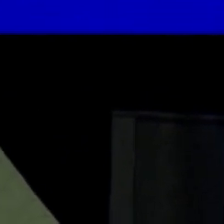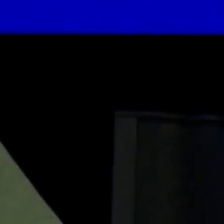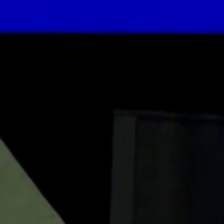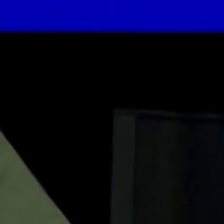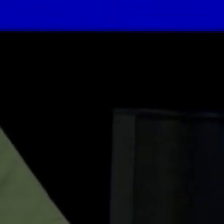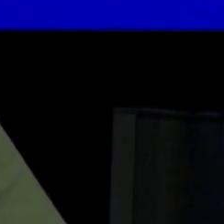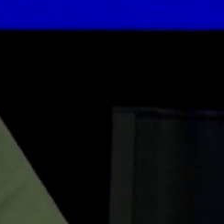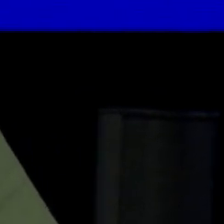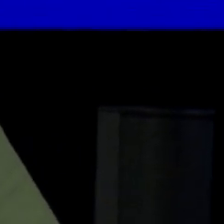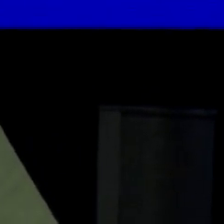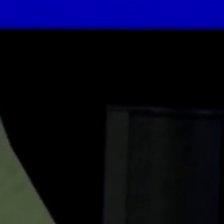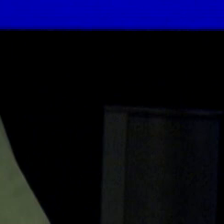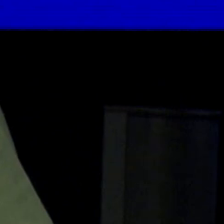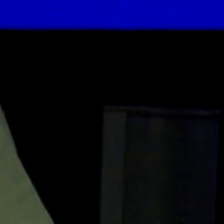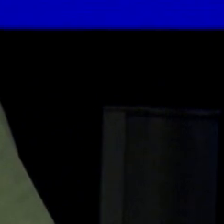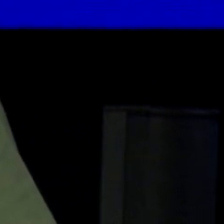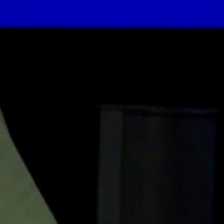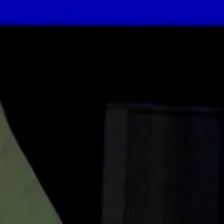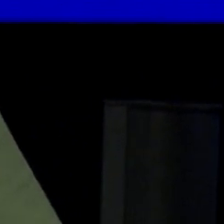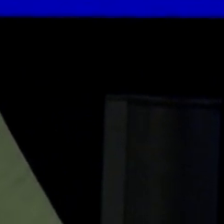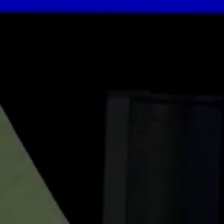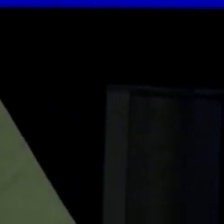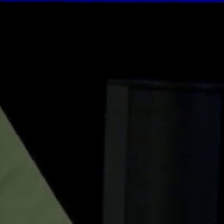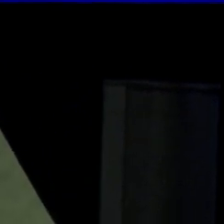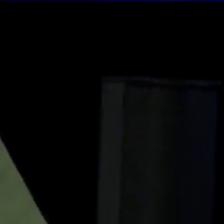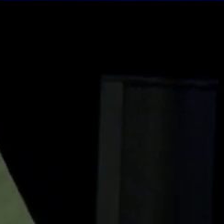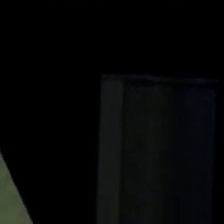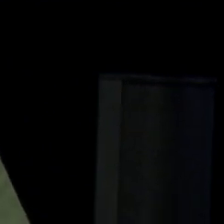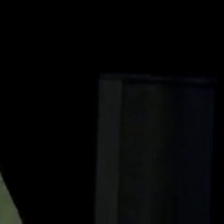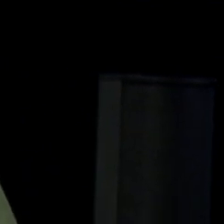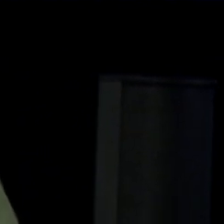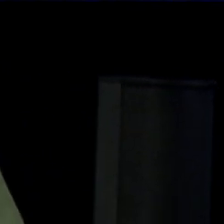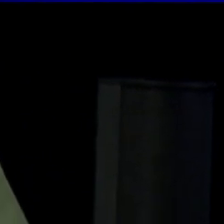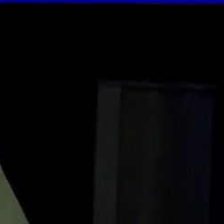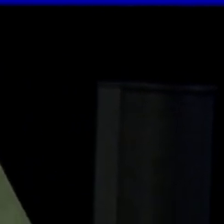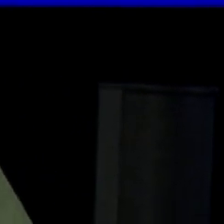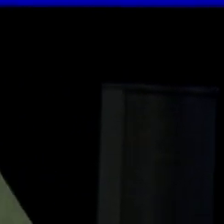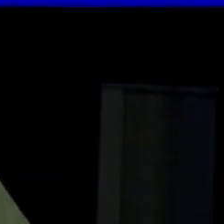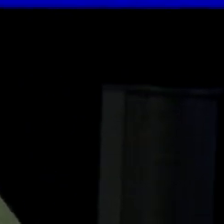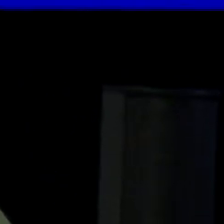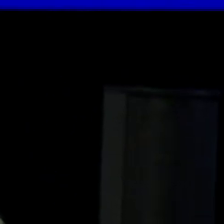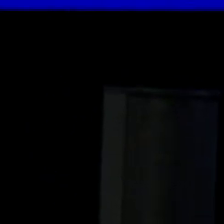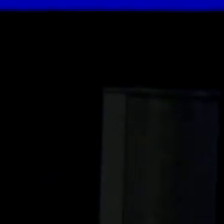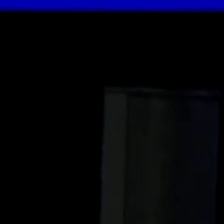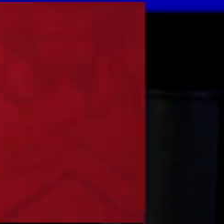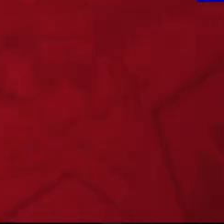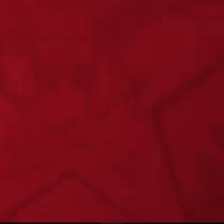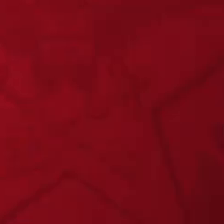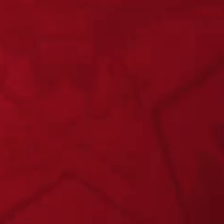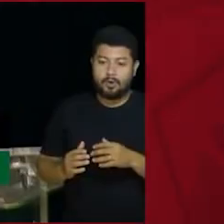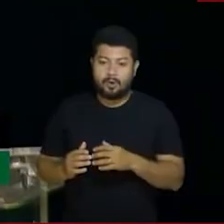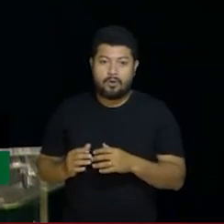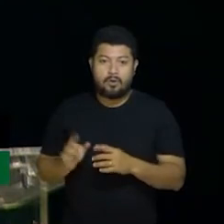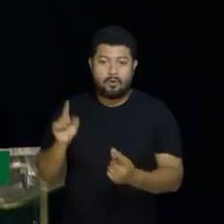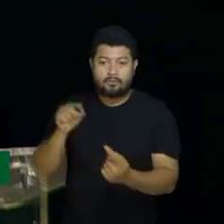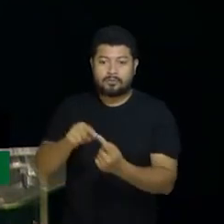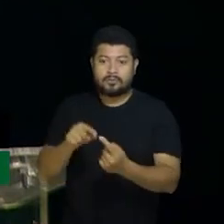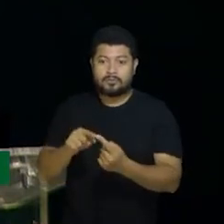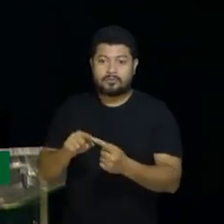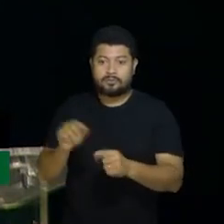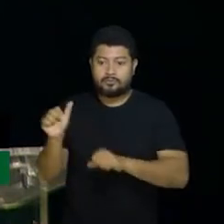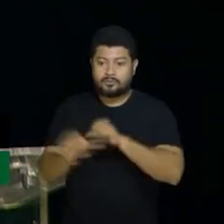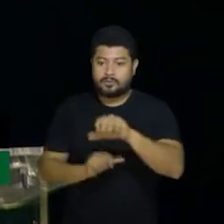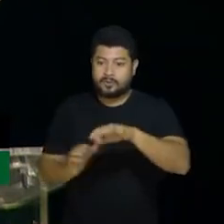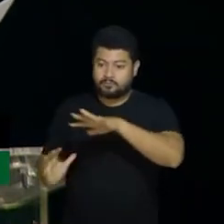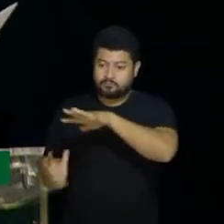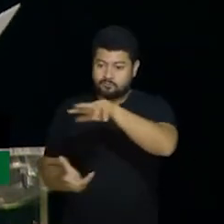King, Antônio Gonçalves, utilizou a tribuna para falar sobre os projetos desempenhados pela entidade. O grupo escoteiro Mafe